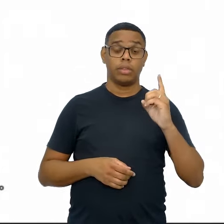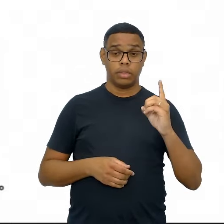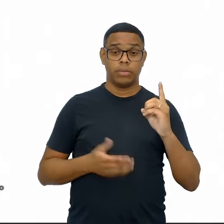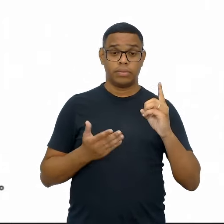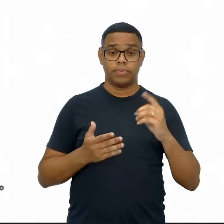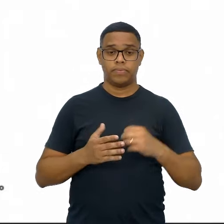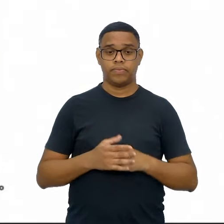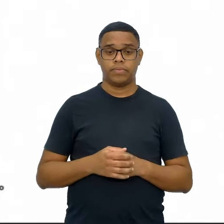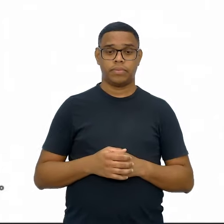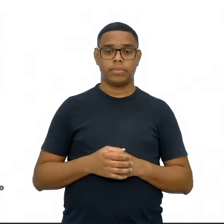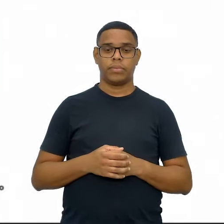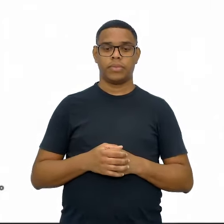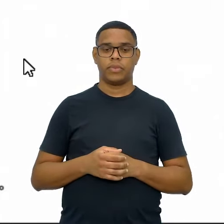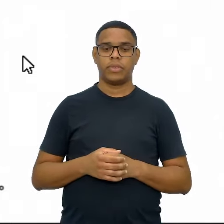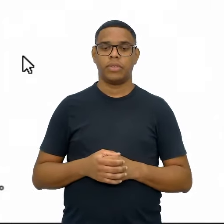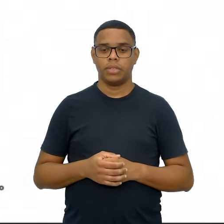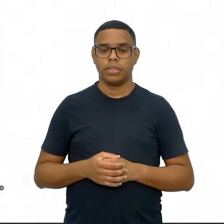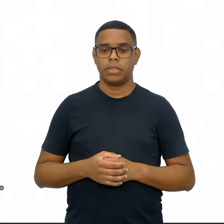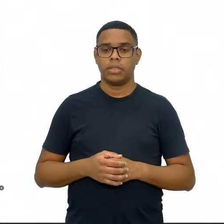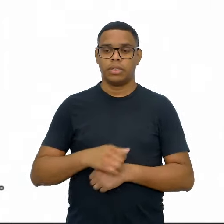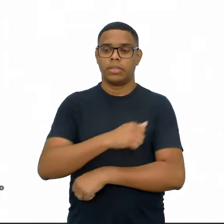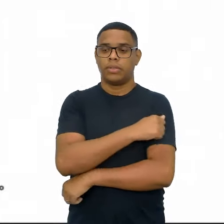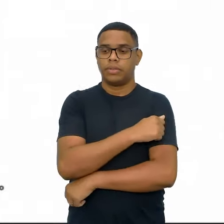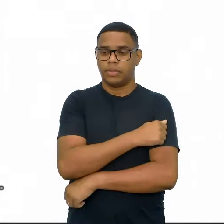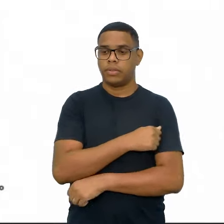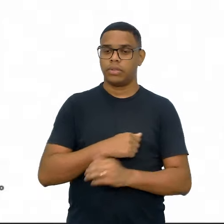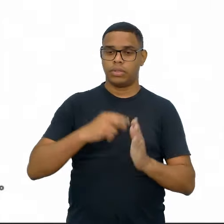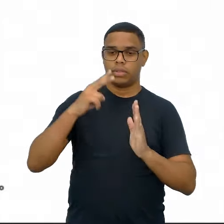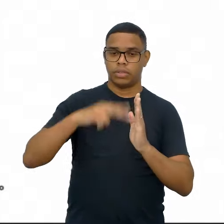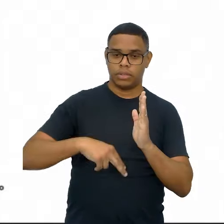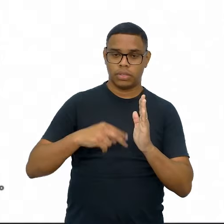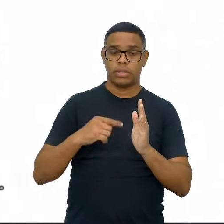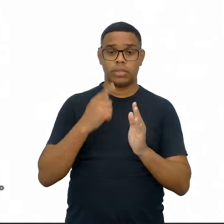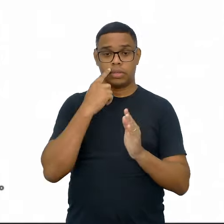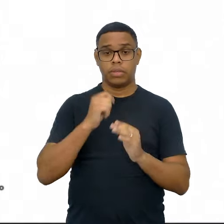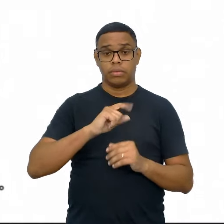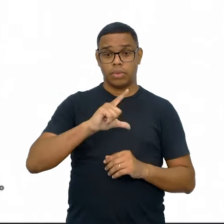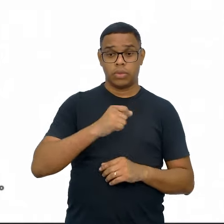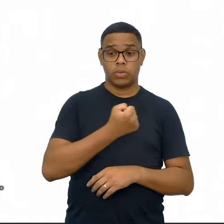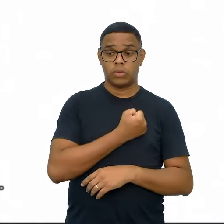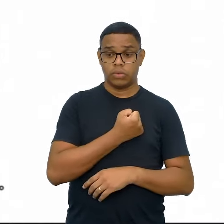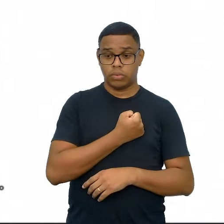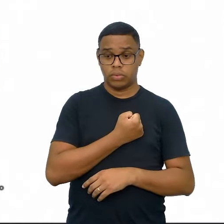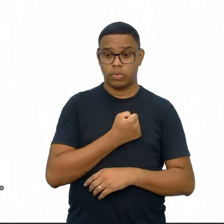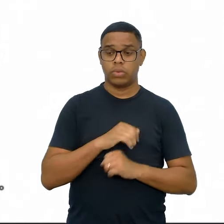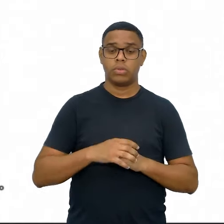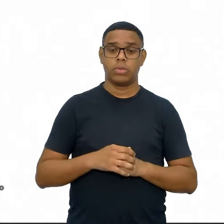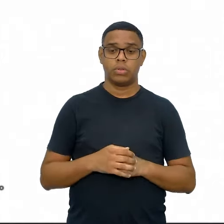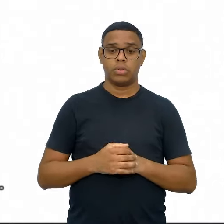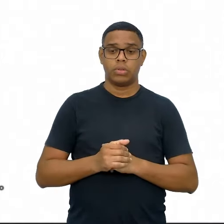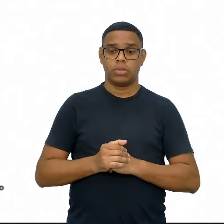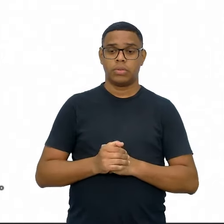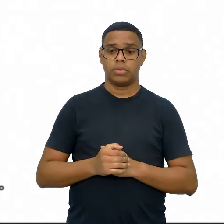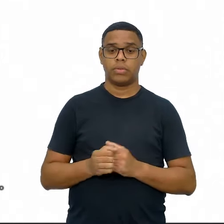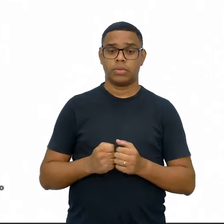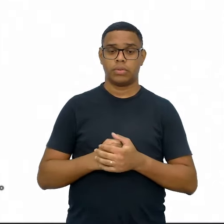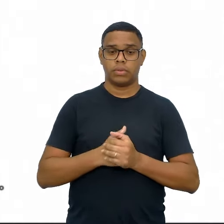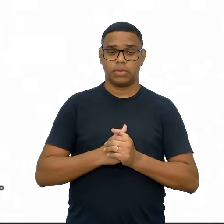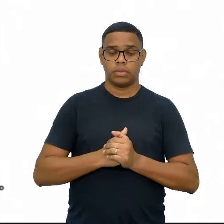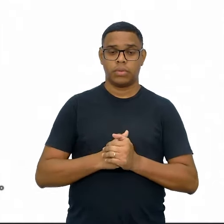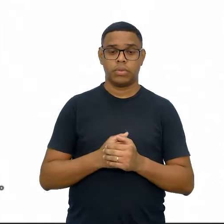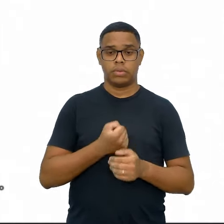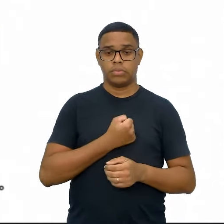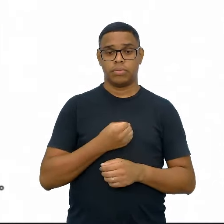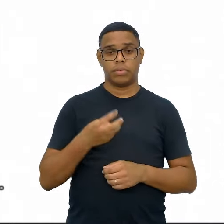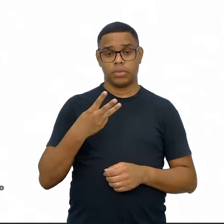D, né, o estudante ele fez uma leitura do maior valor, né, que é o